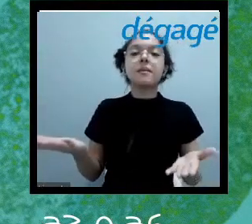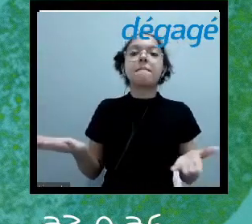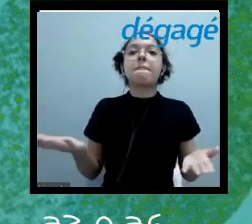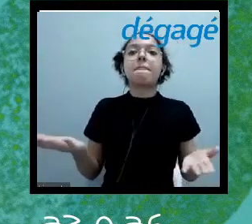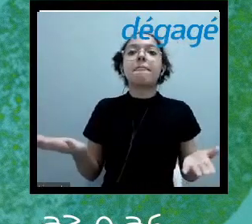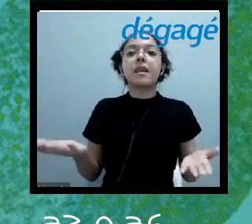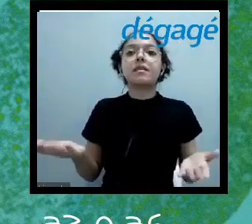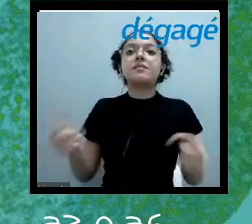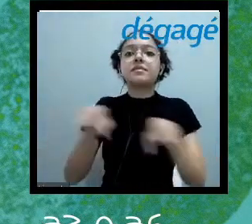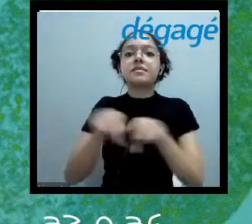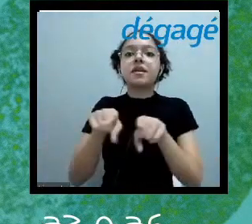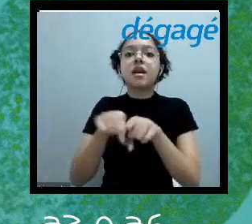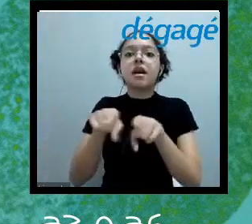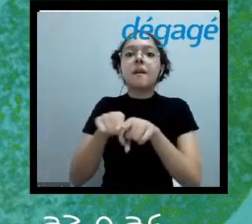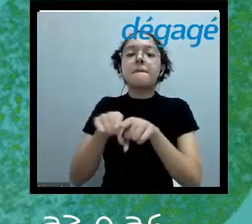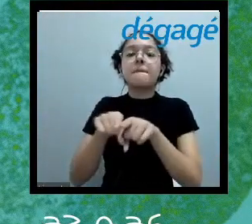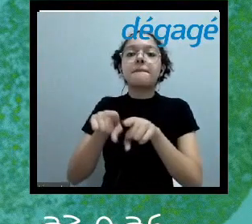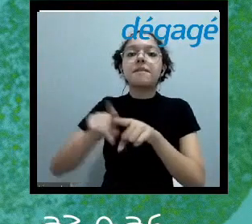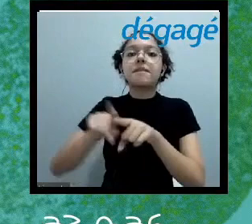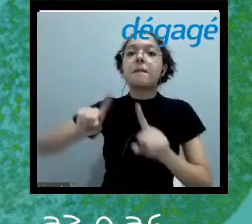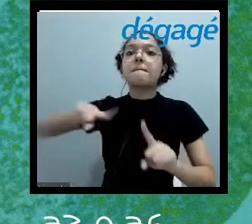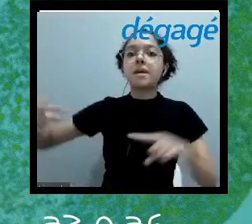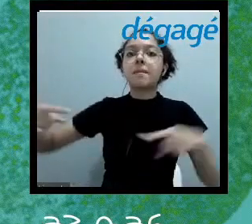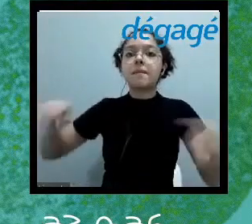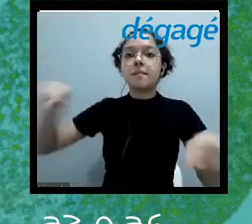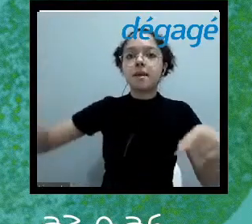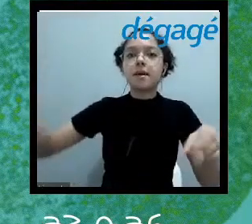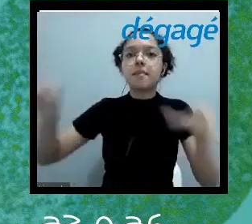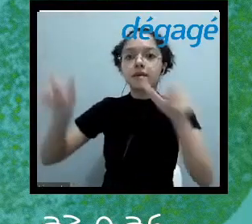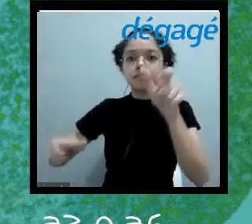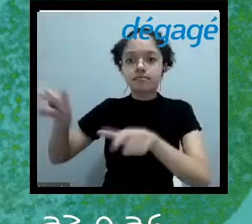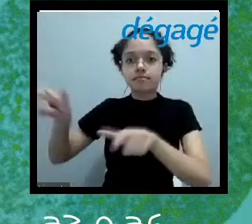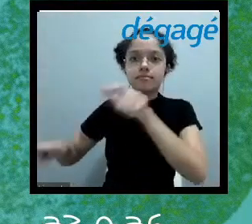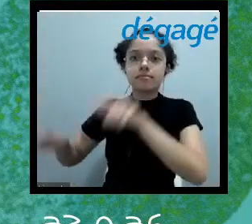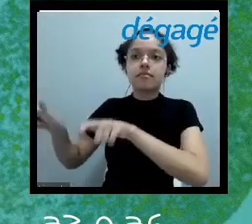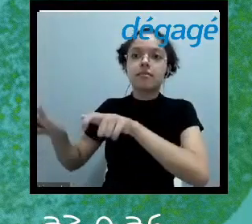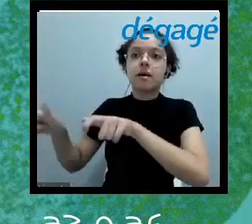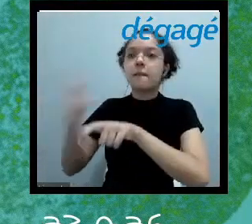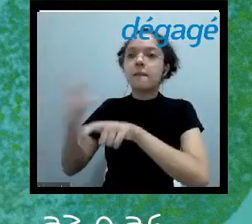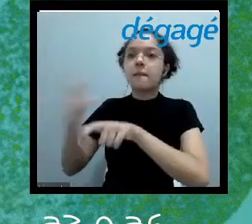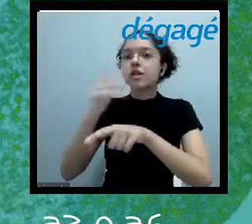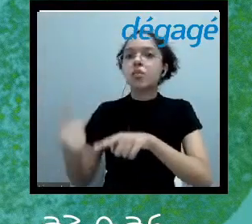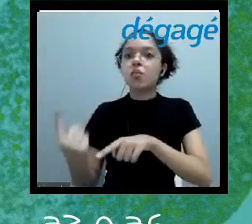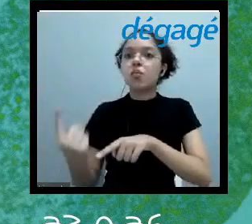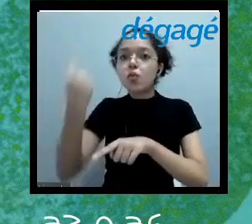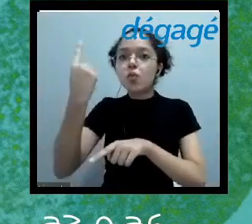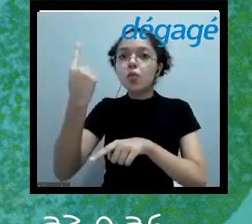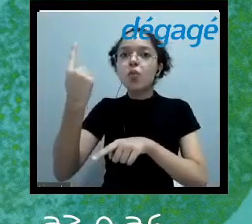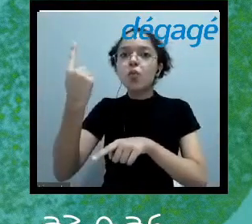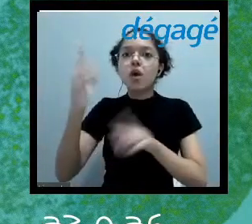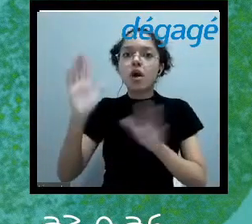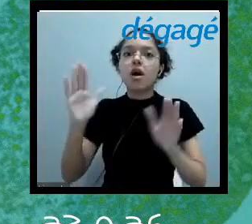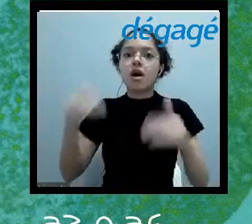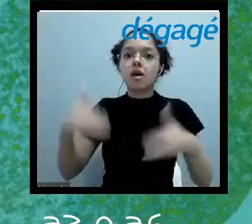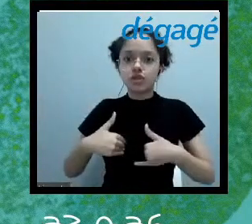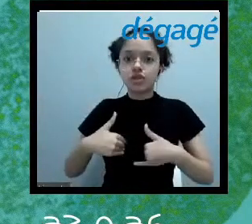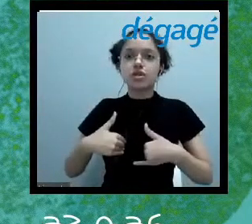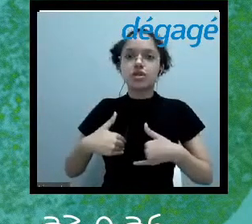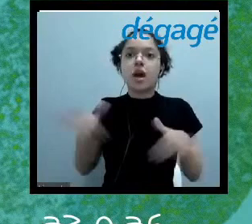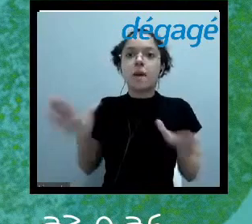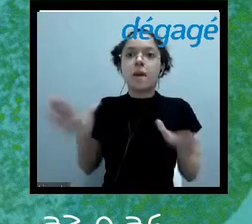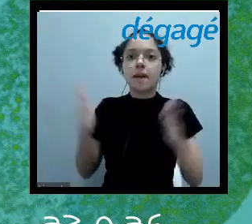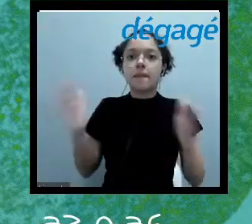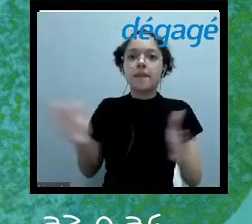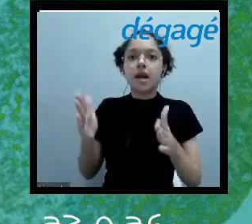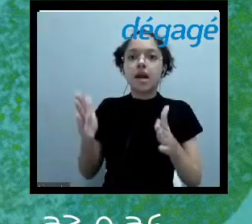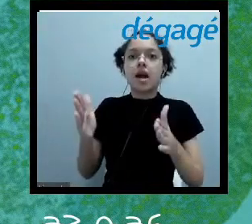eu estou com o meu filho autista e quando eu paro o carro, ele chora. O que eu faço? E aí ela escreve lá, olha, faz o seguinte,